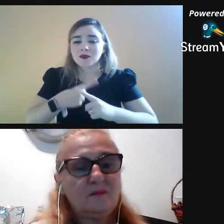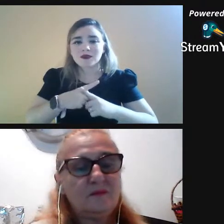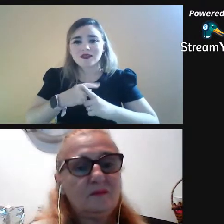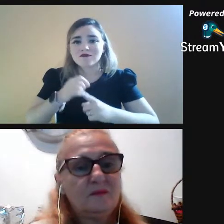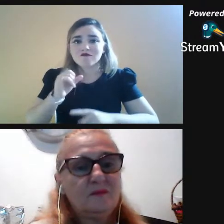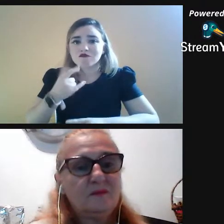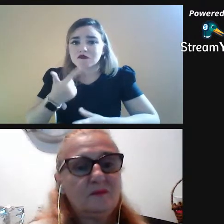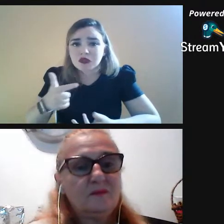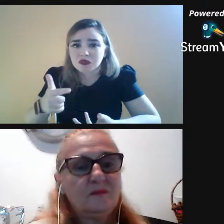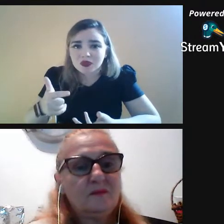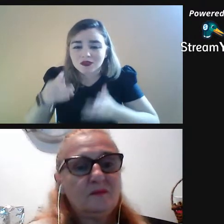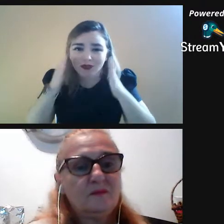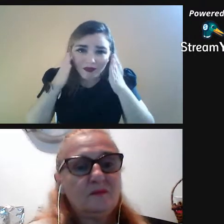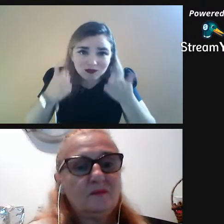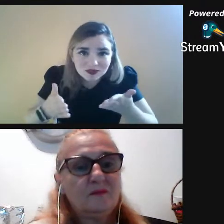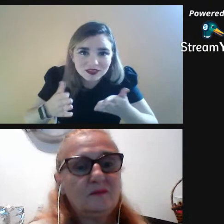né?